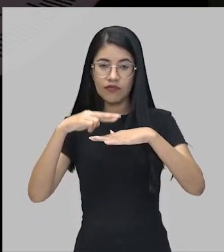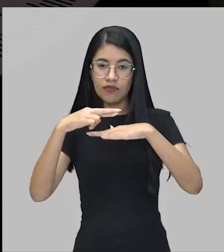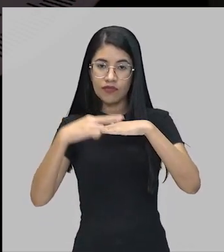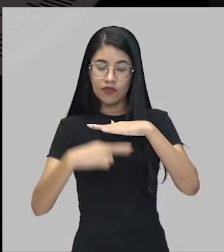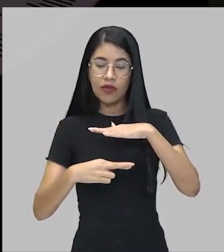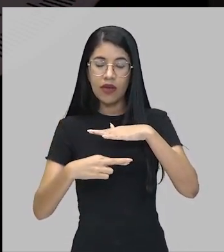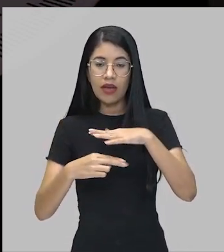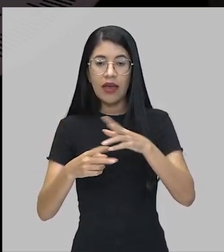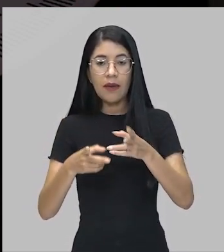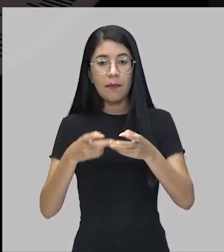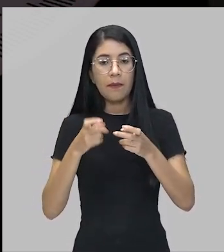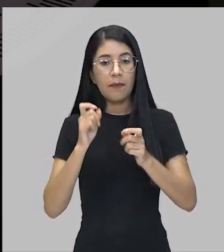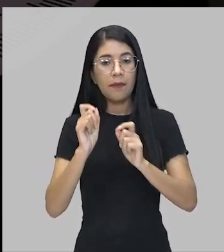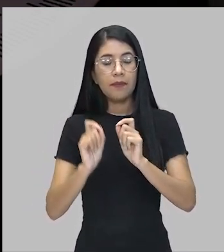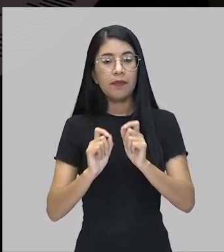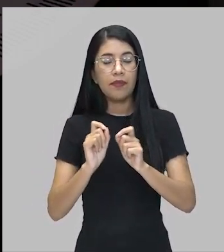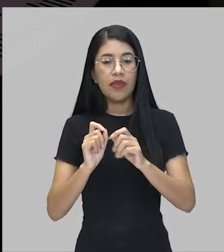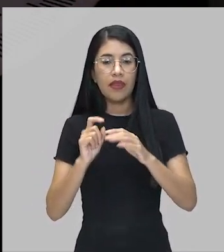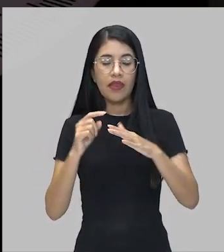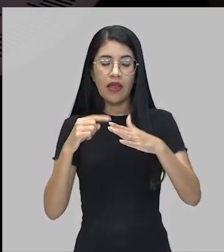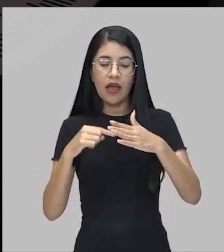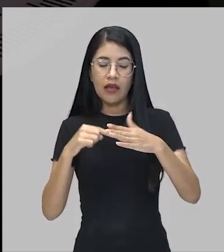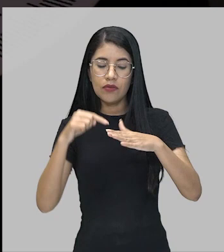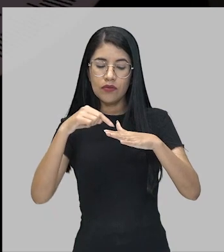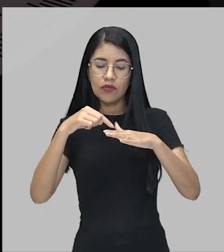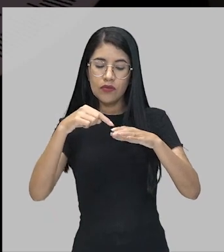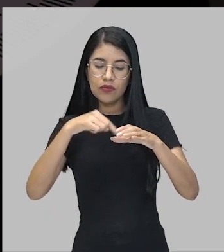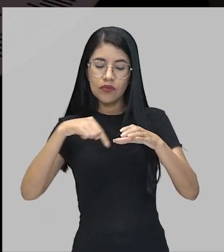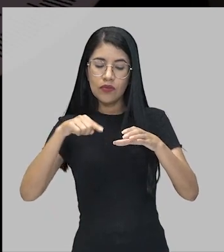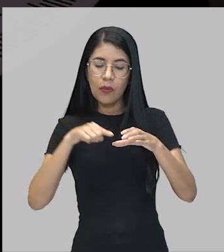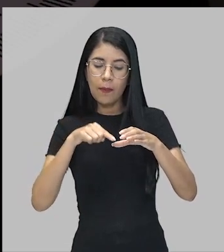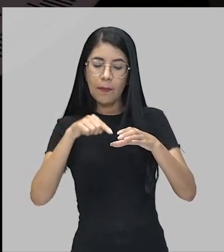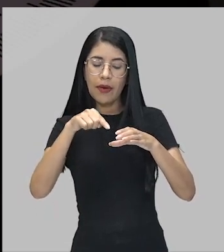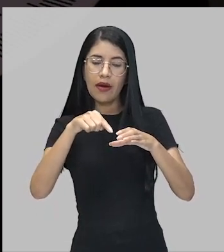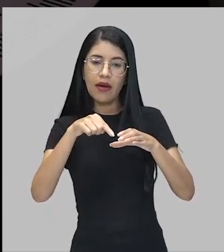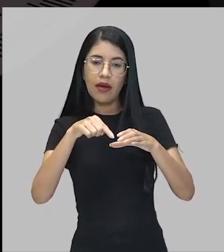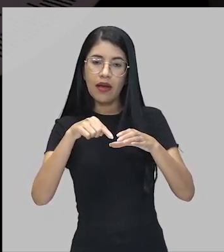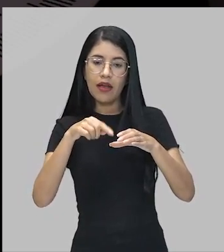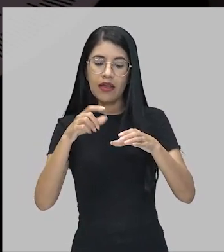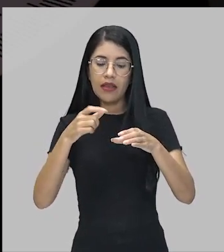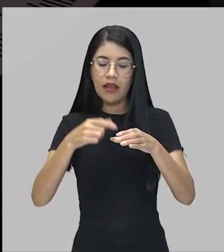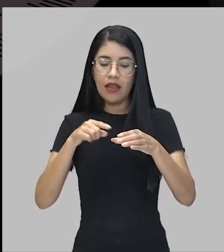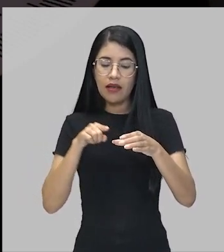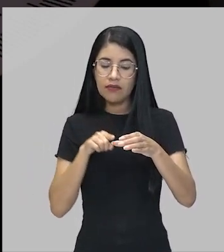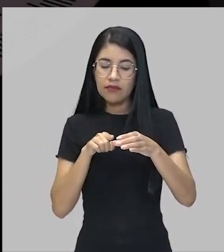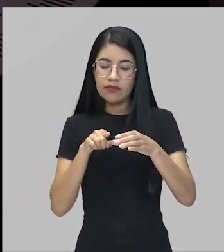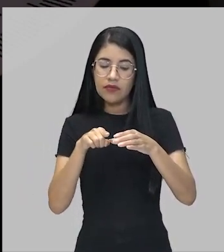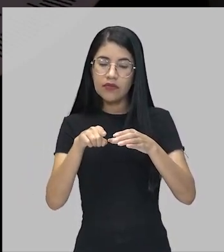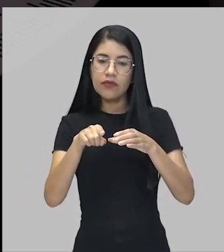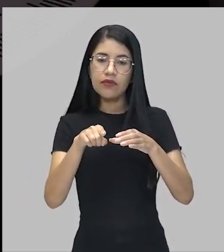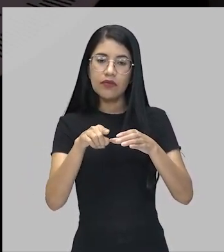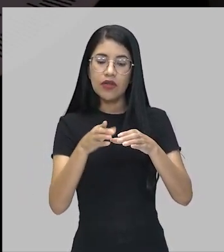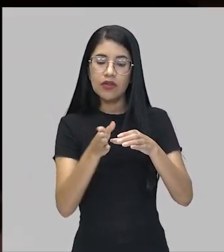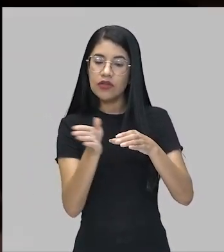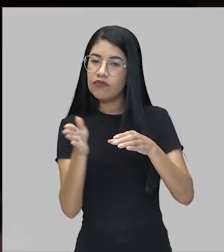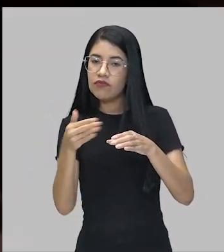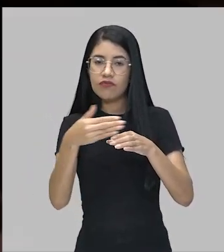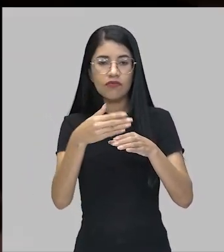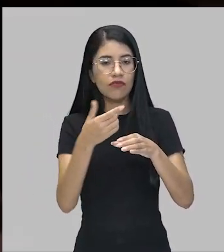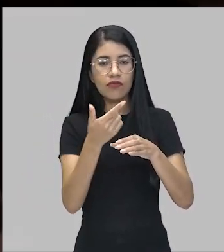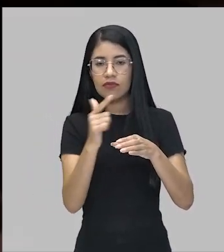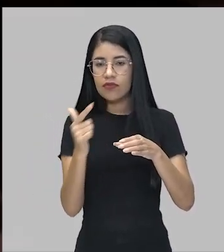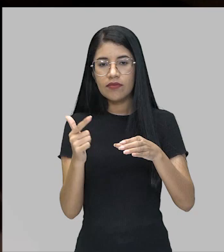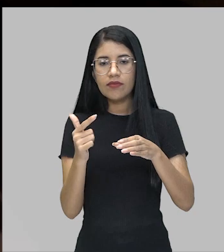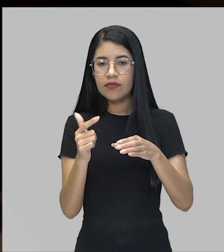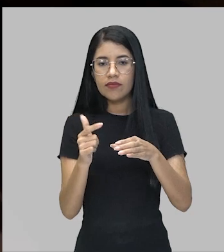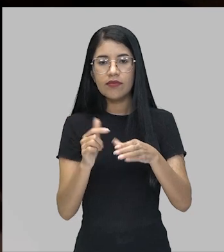visualizar ele aqui do outro lado ao atravessar o acrílico, no qual ele passa sem desvios.